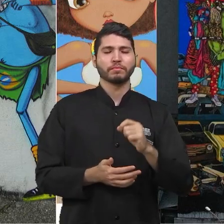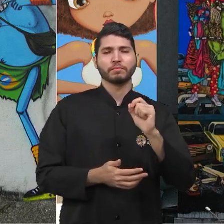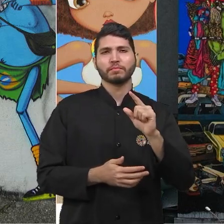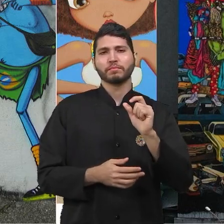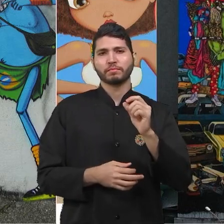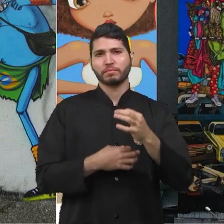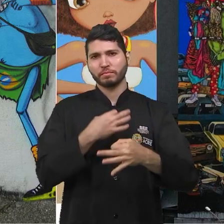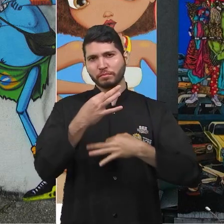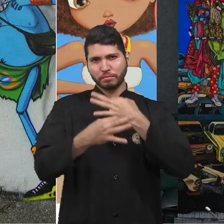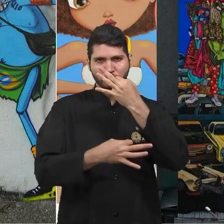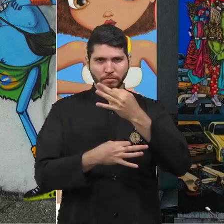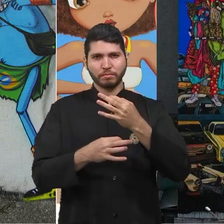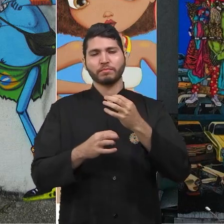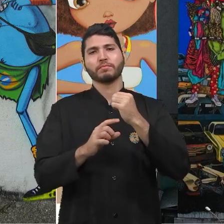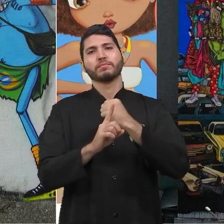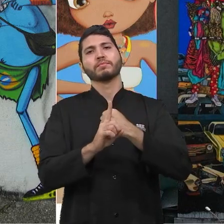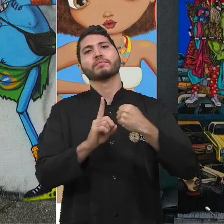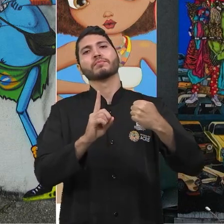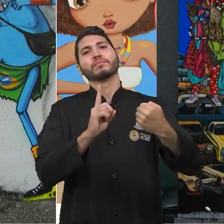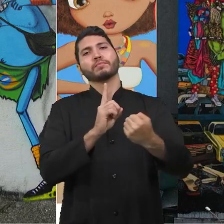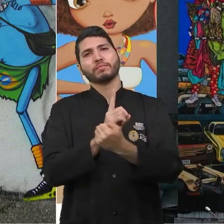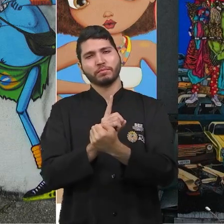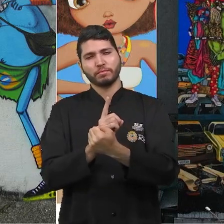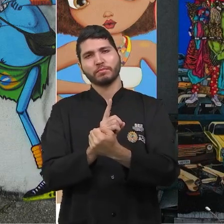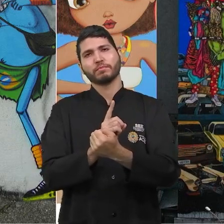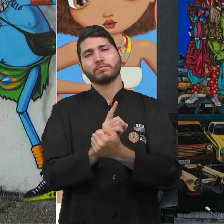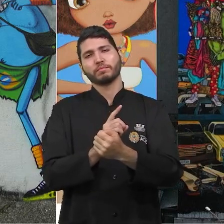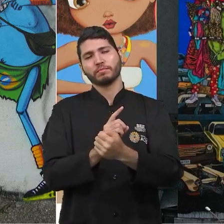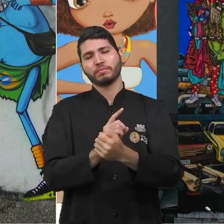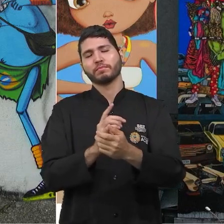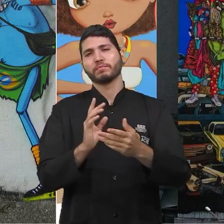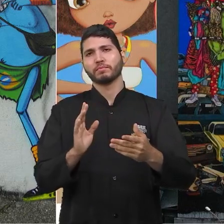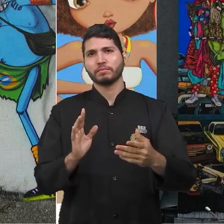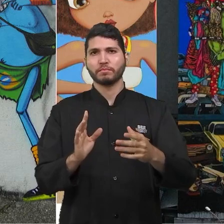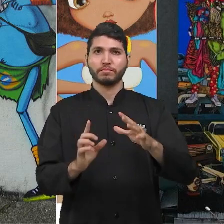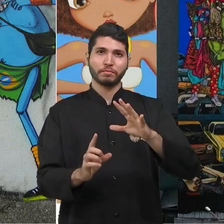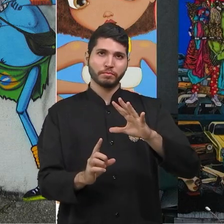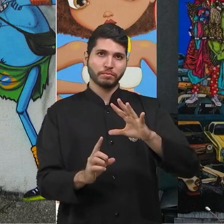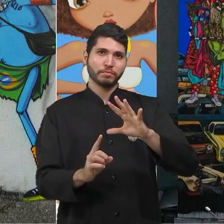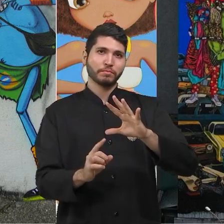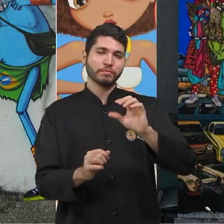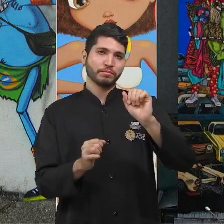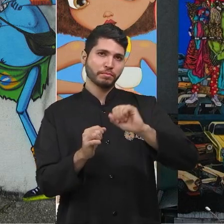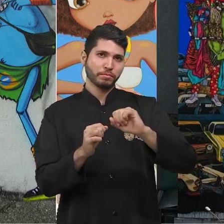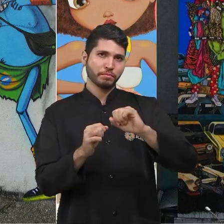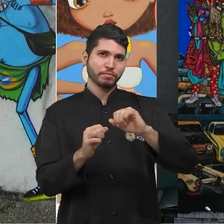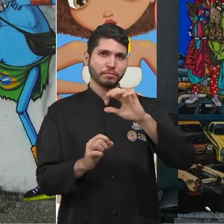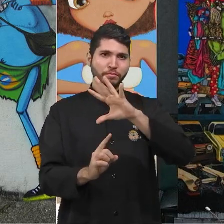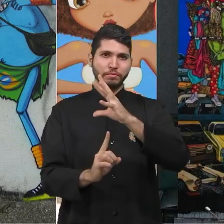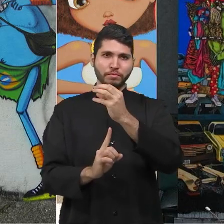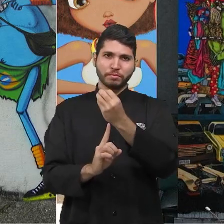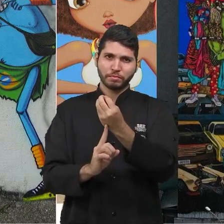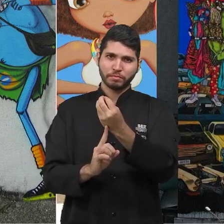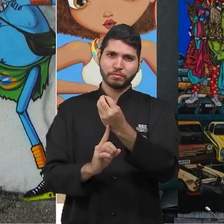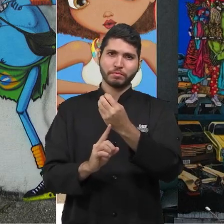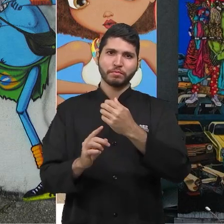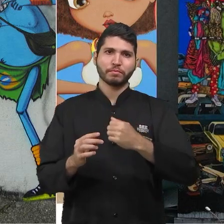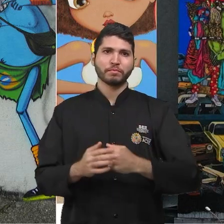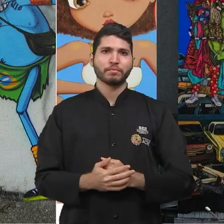das obras bem significativas dele. Está aí também na tela para você